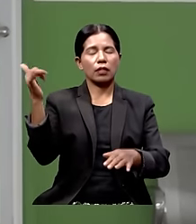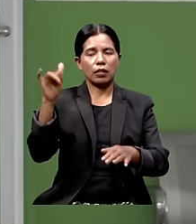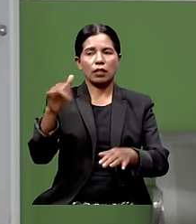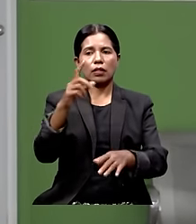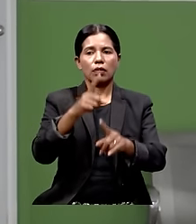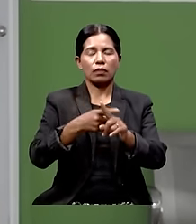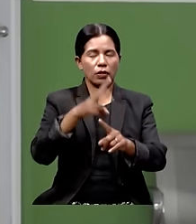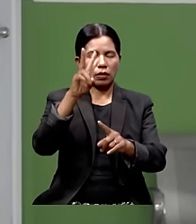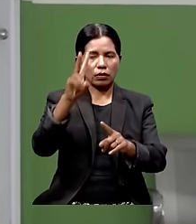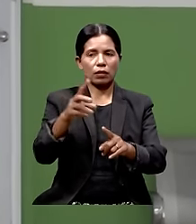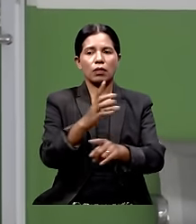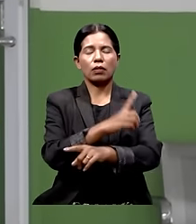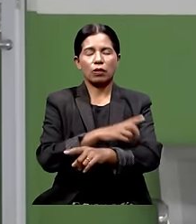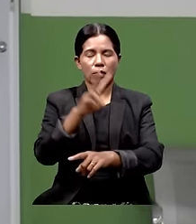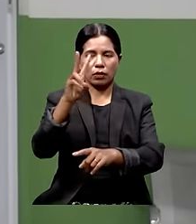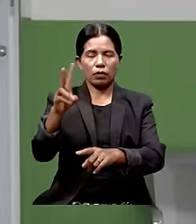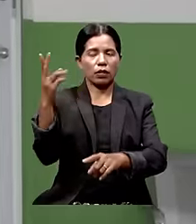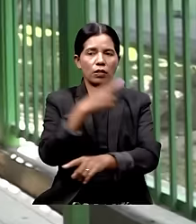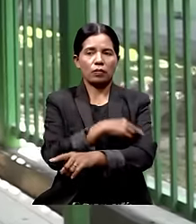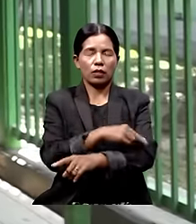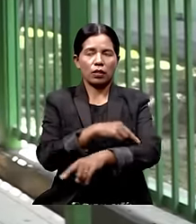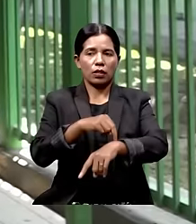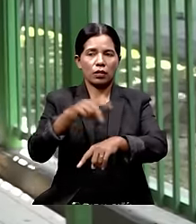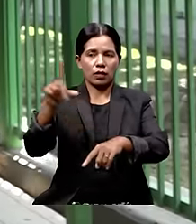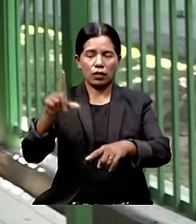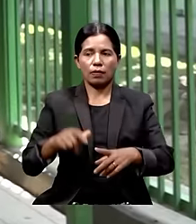durante fulan rua liu loron rua ia hospital nacional.